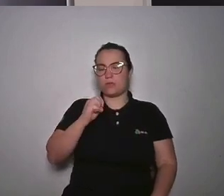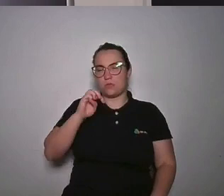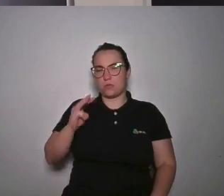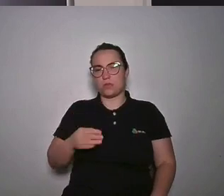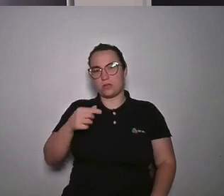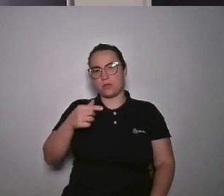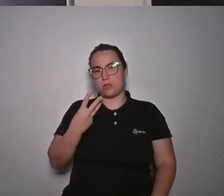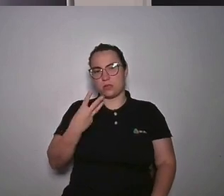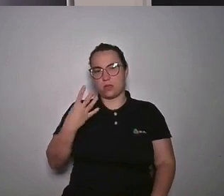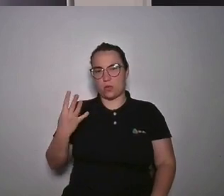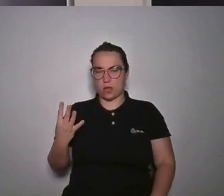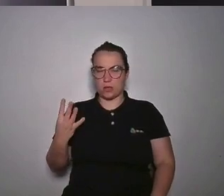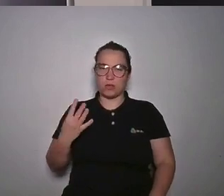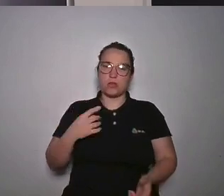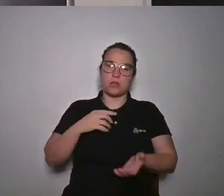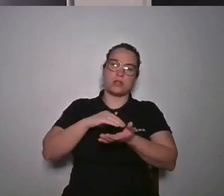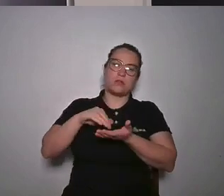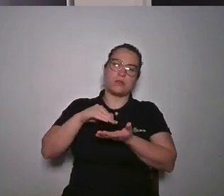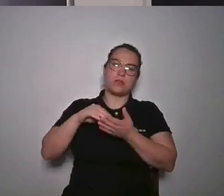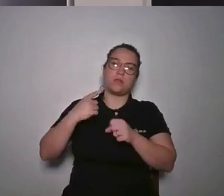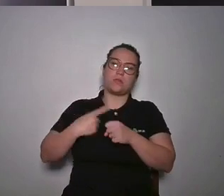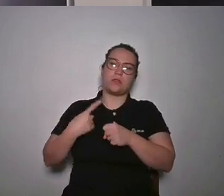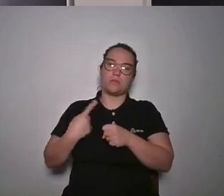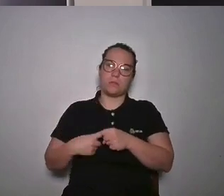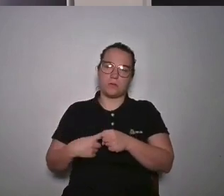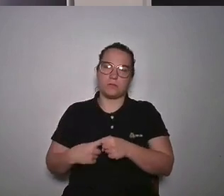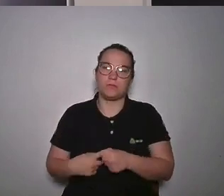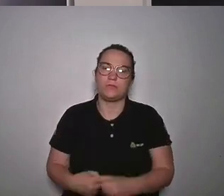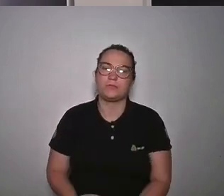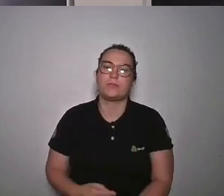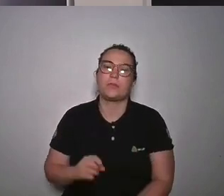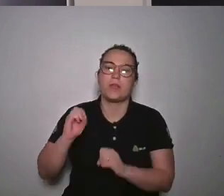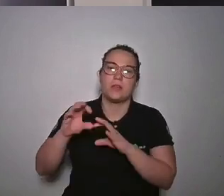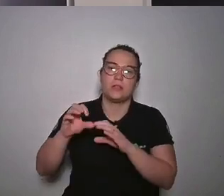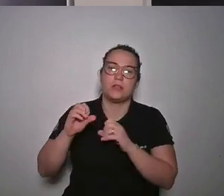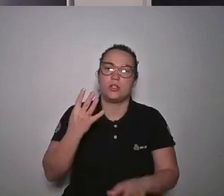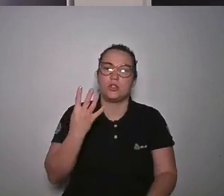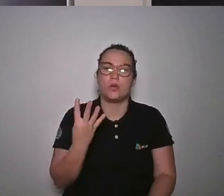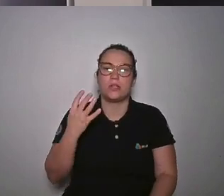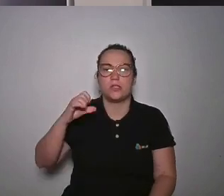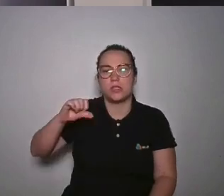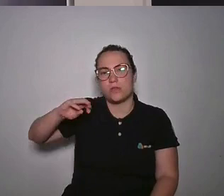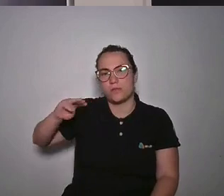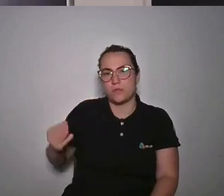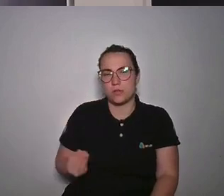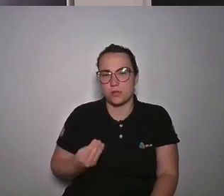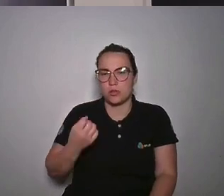8.064.734, Secretaria Municipal de Educação,